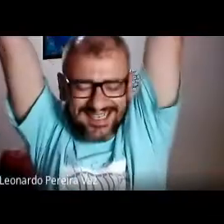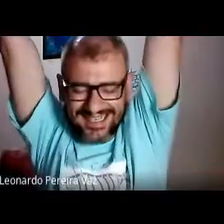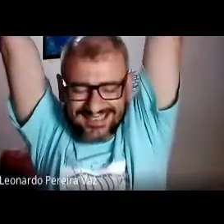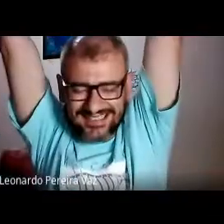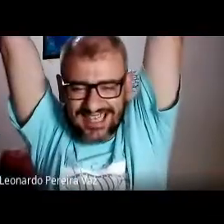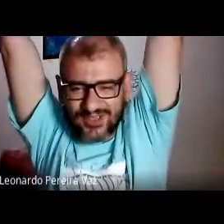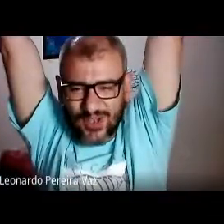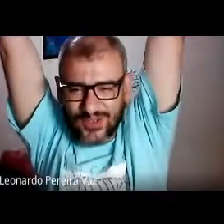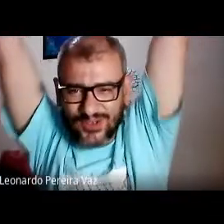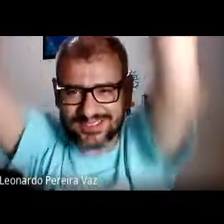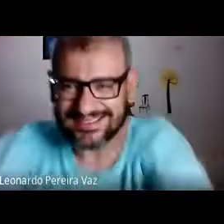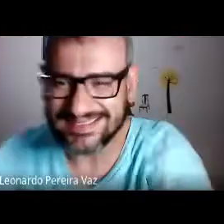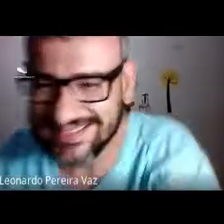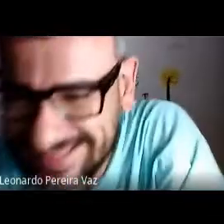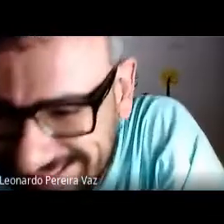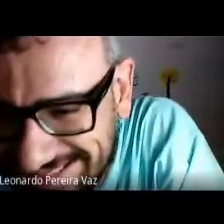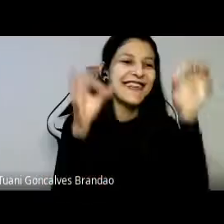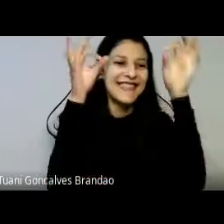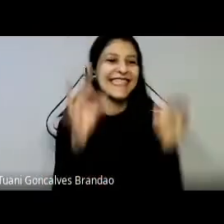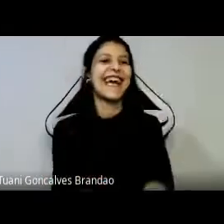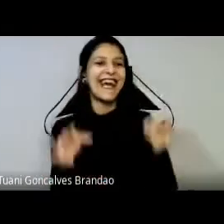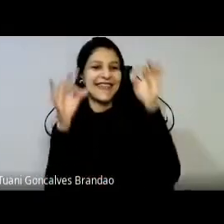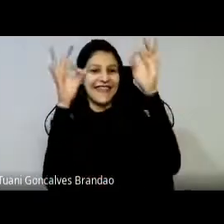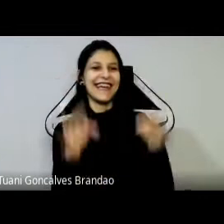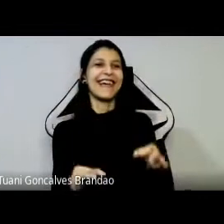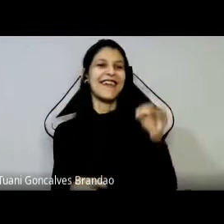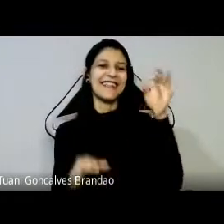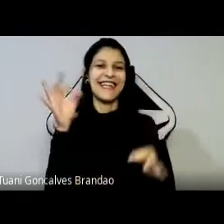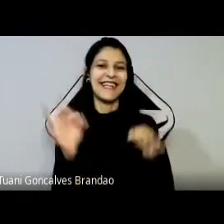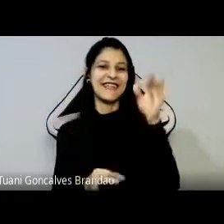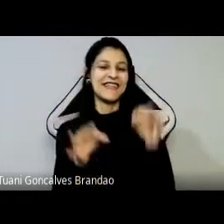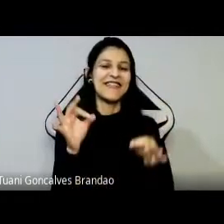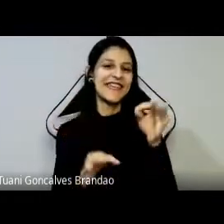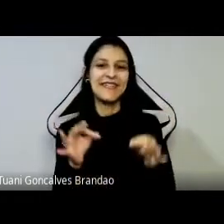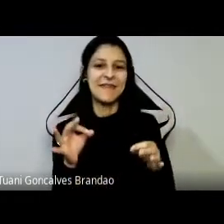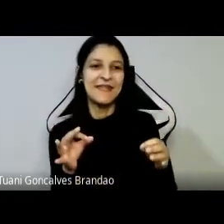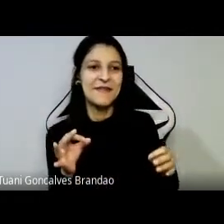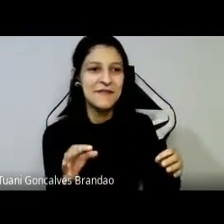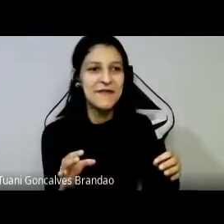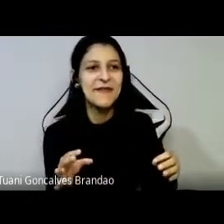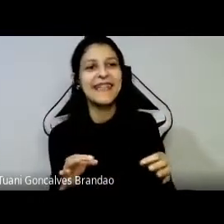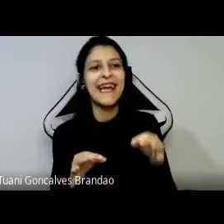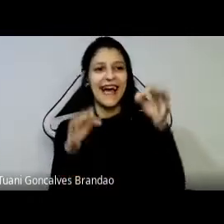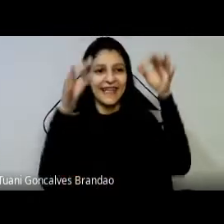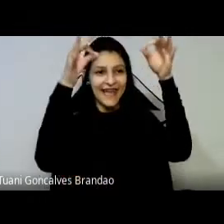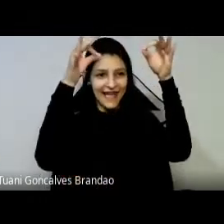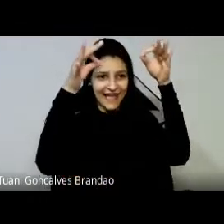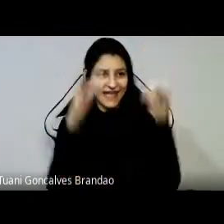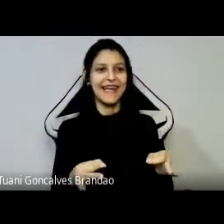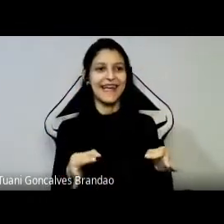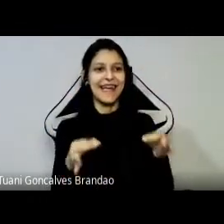Joana, acertou. É final de certo, né? Eu achei que era justiça, mas eu vi o movimento